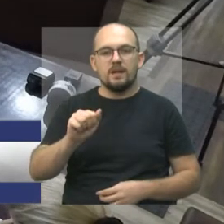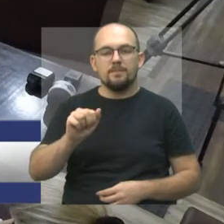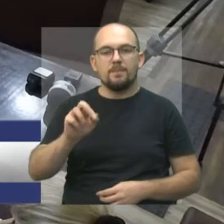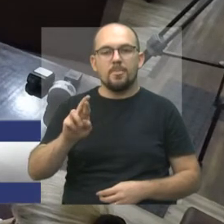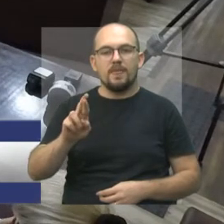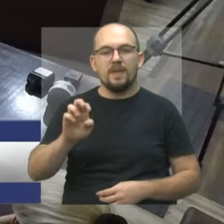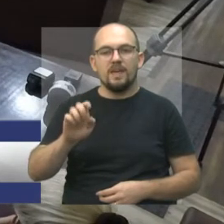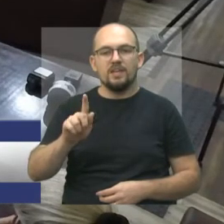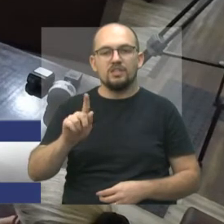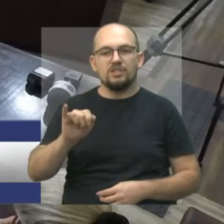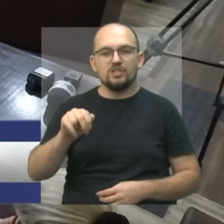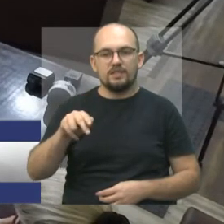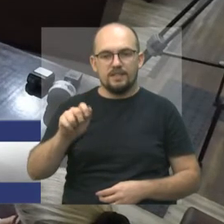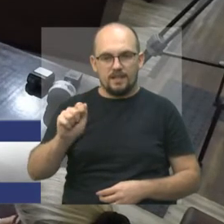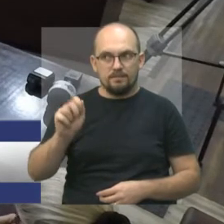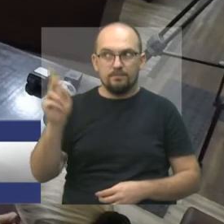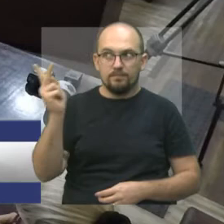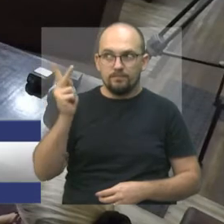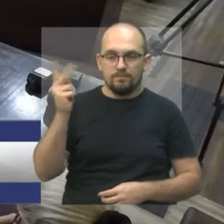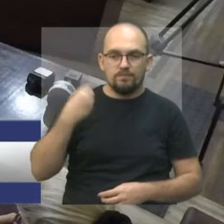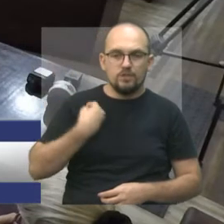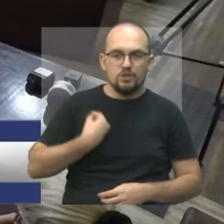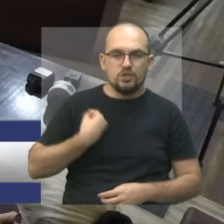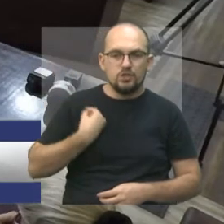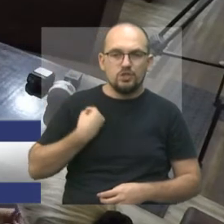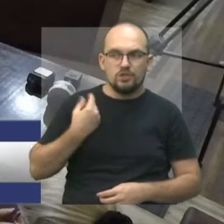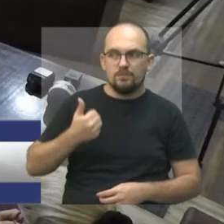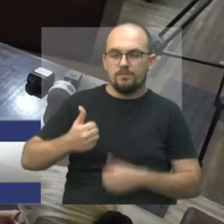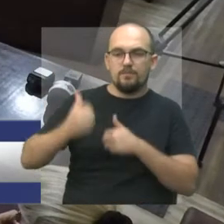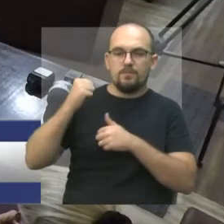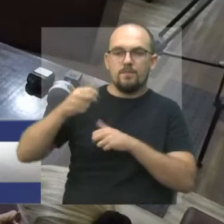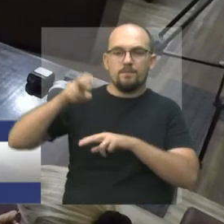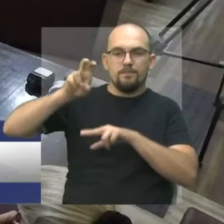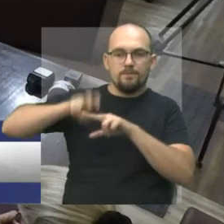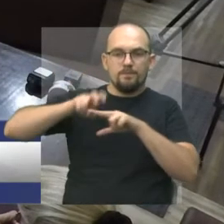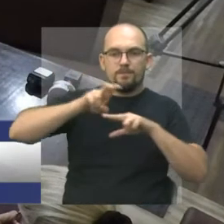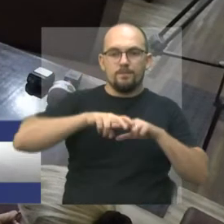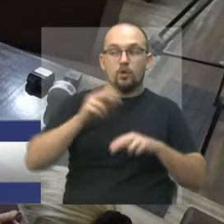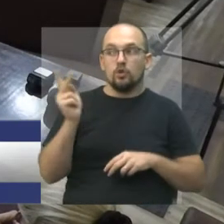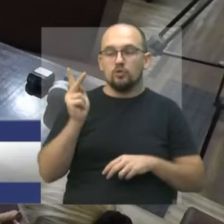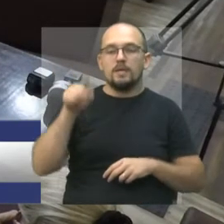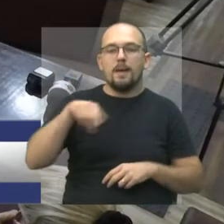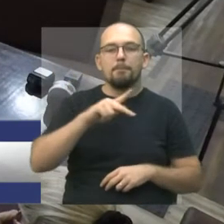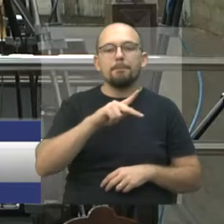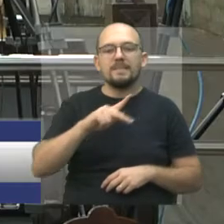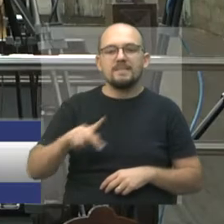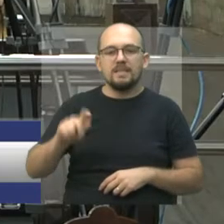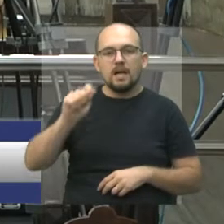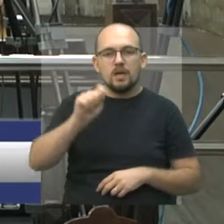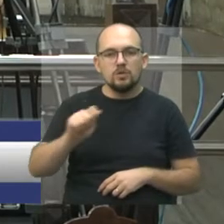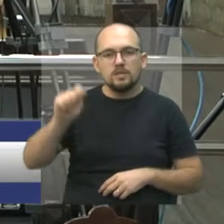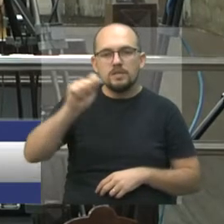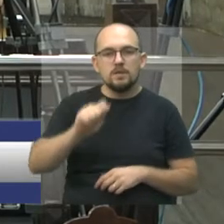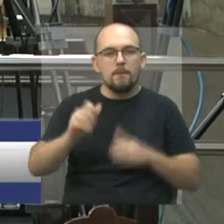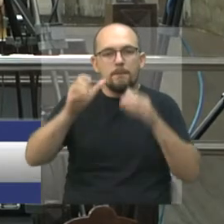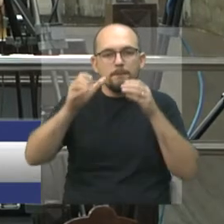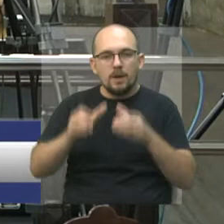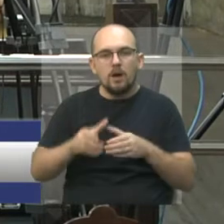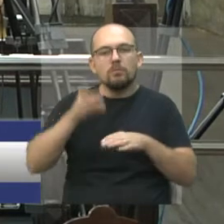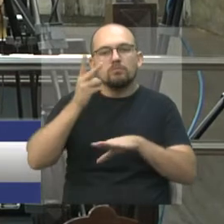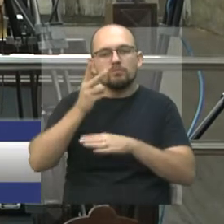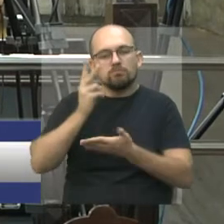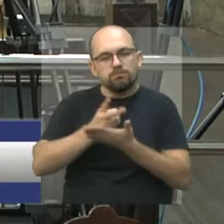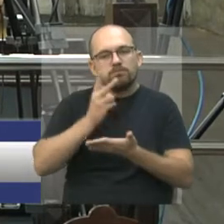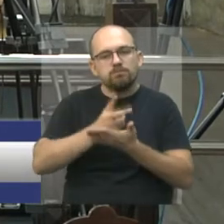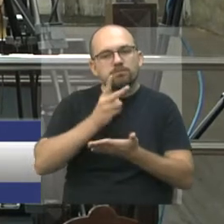olha. São duas pessoas, presidentes de associações de bairros, que sempre participam dessas